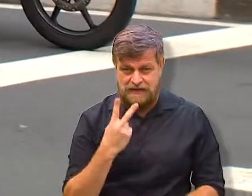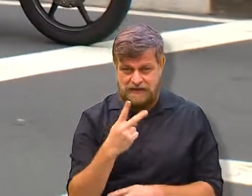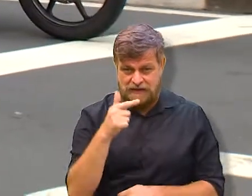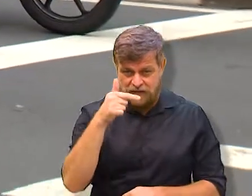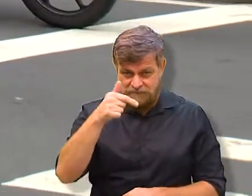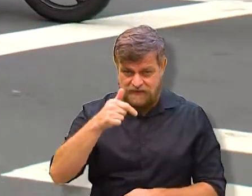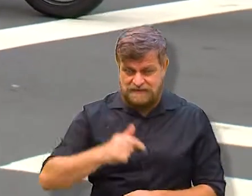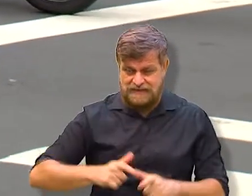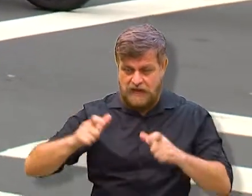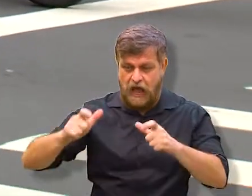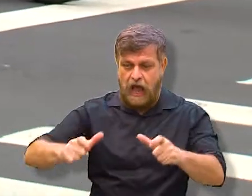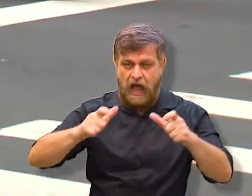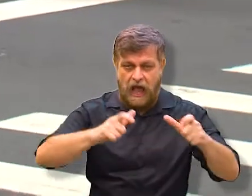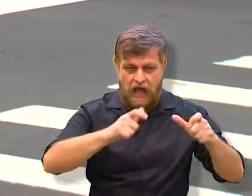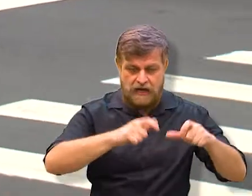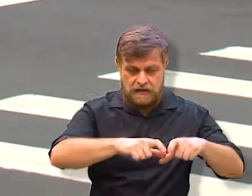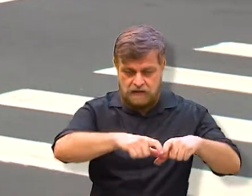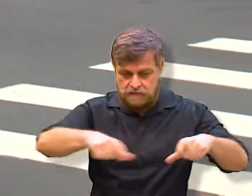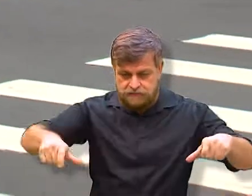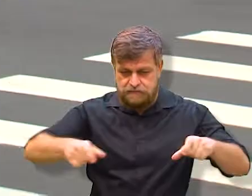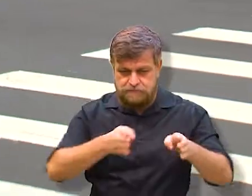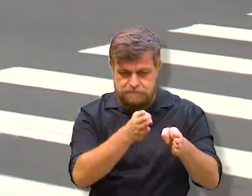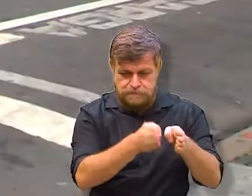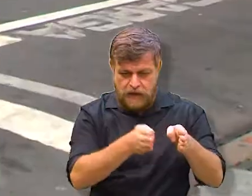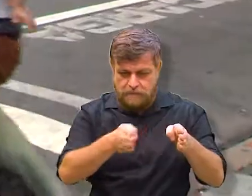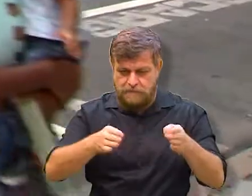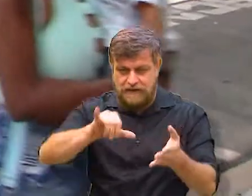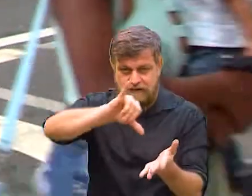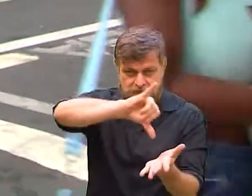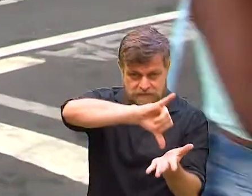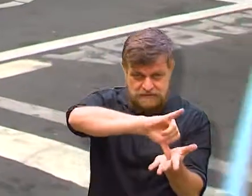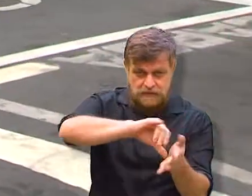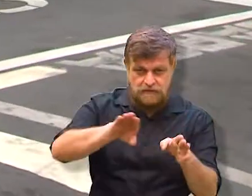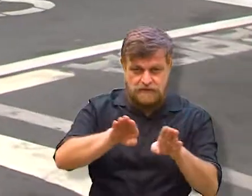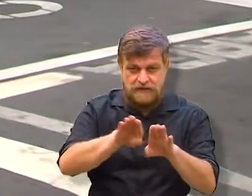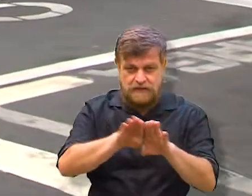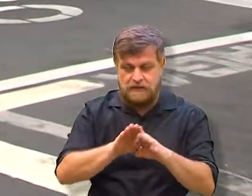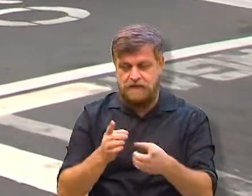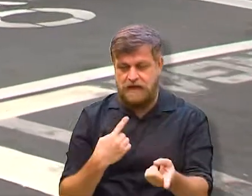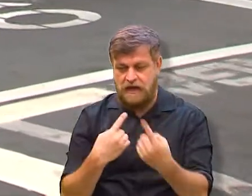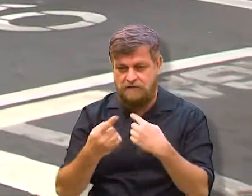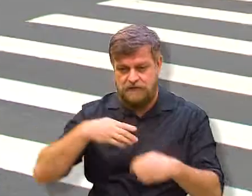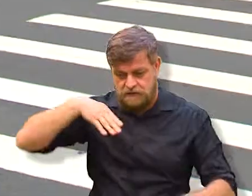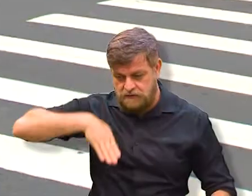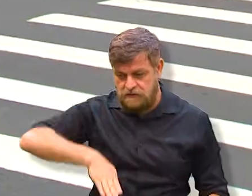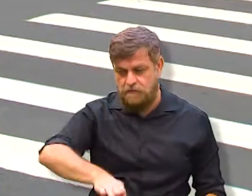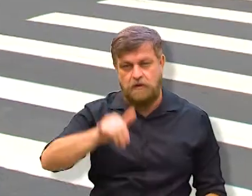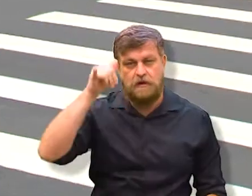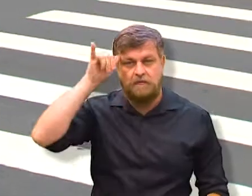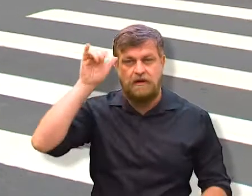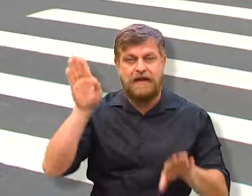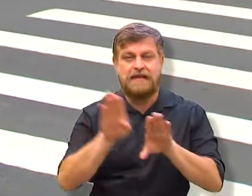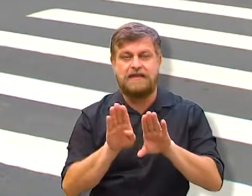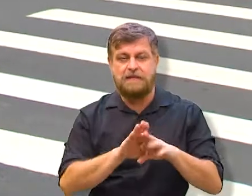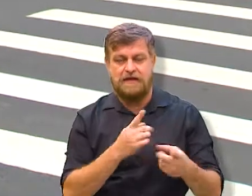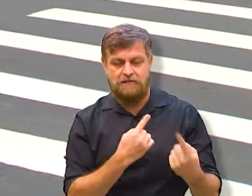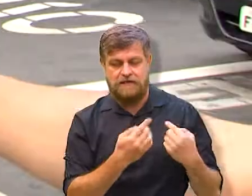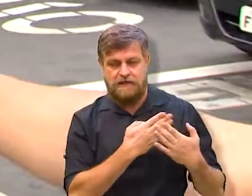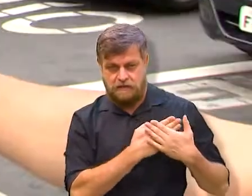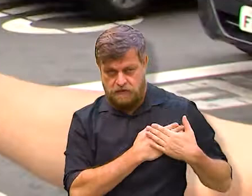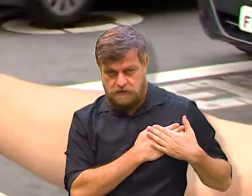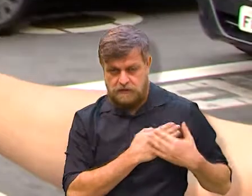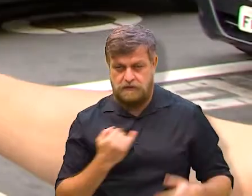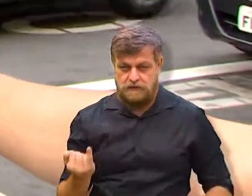total 27 áreas de espera foram finalizadas na região central e no eixo das Avenidas John Boy Dunlop e